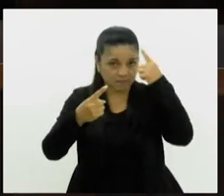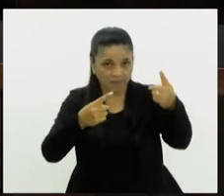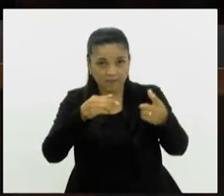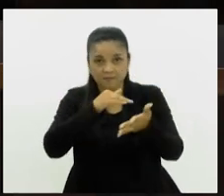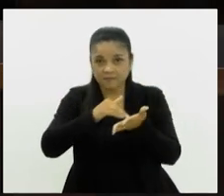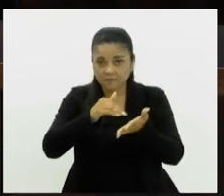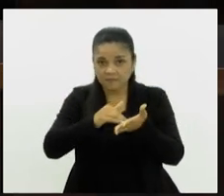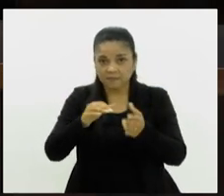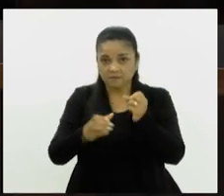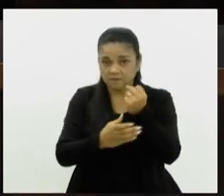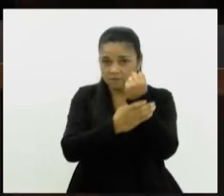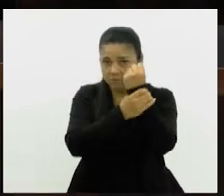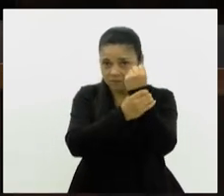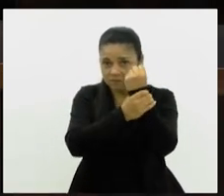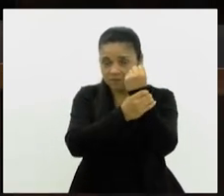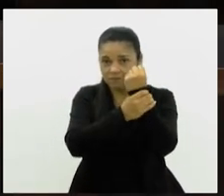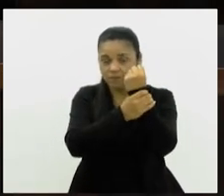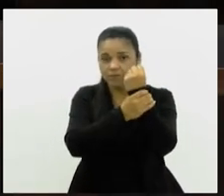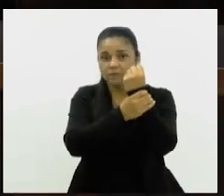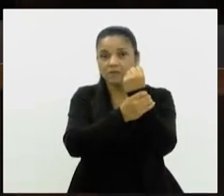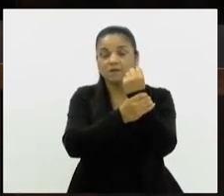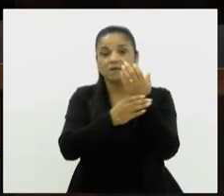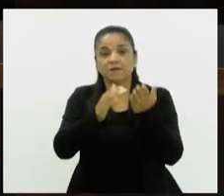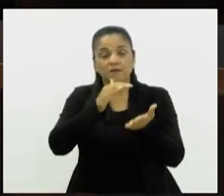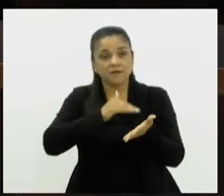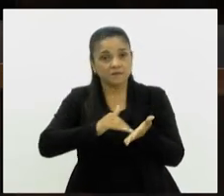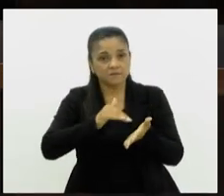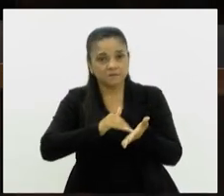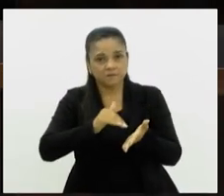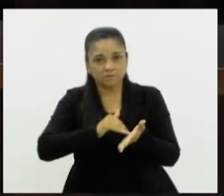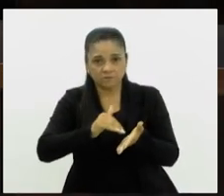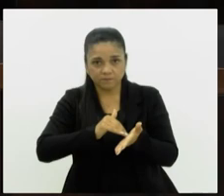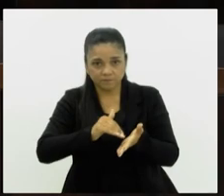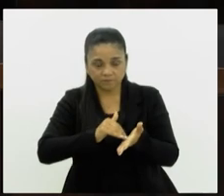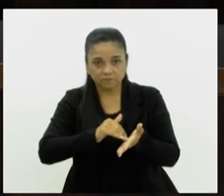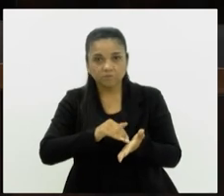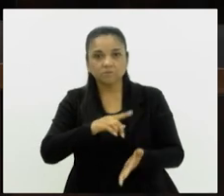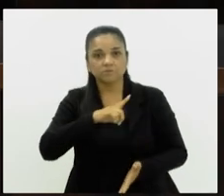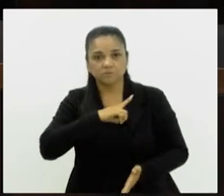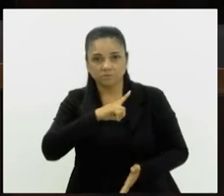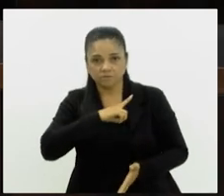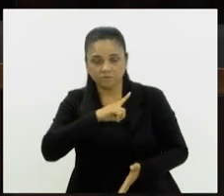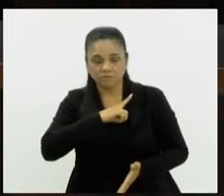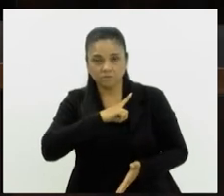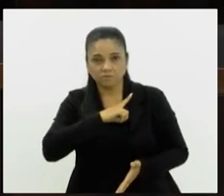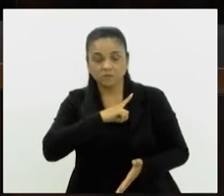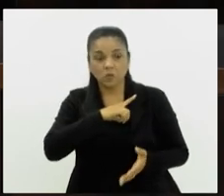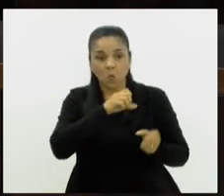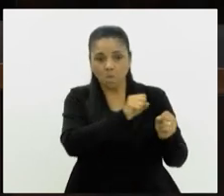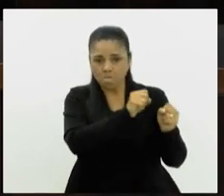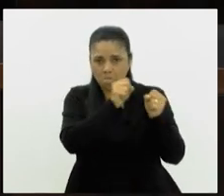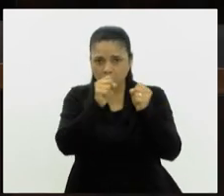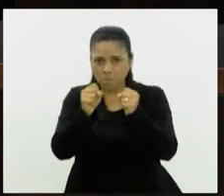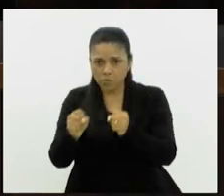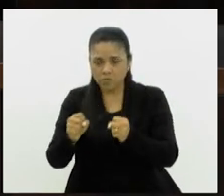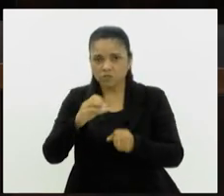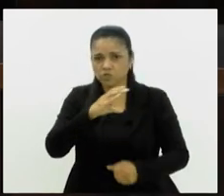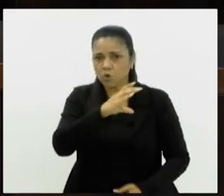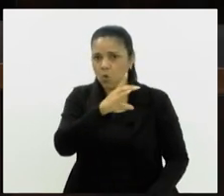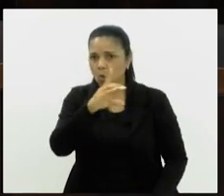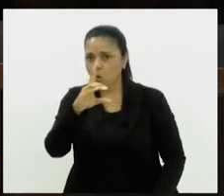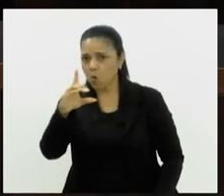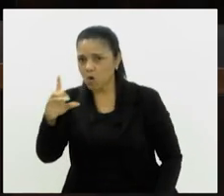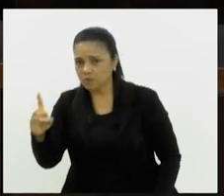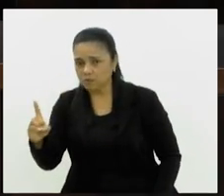de Segurança é que essa secretaria ela tivesse exatamente o poder de coordenação,